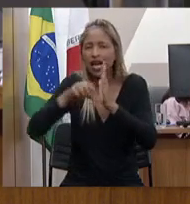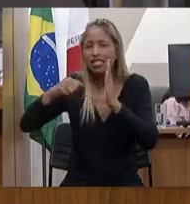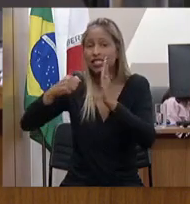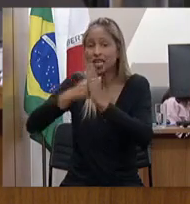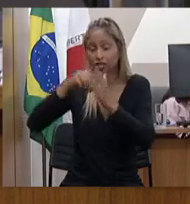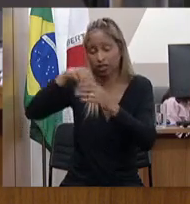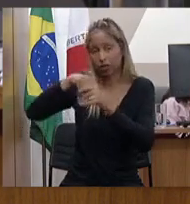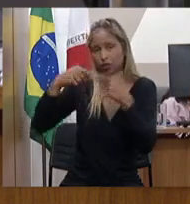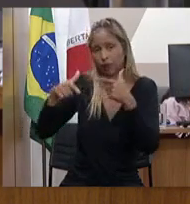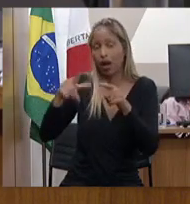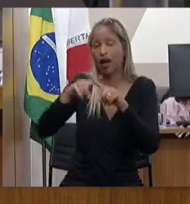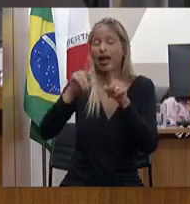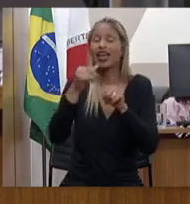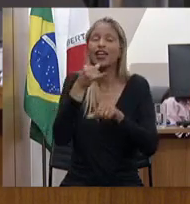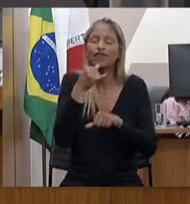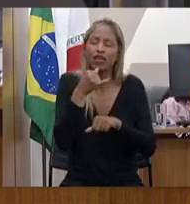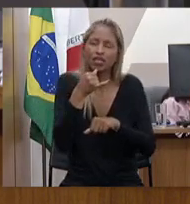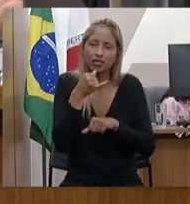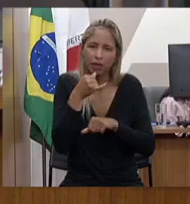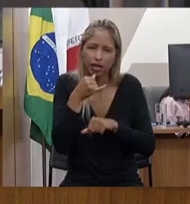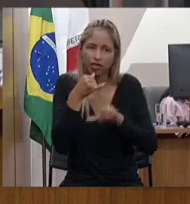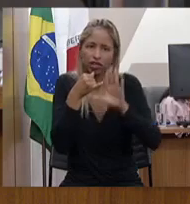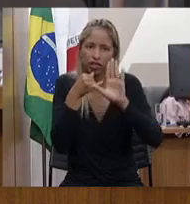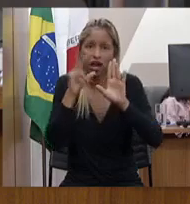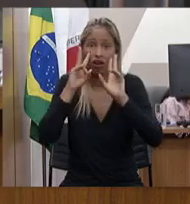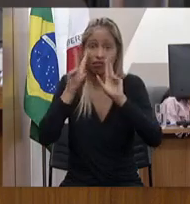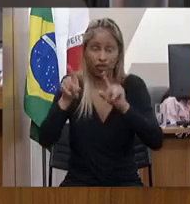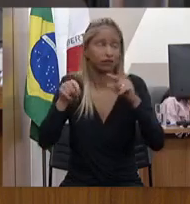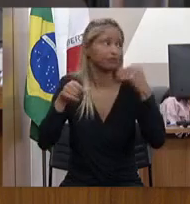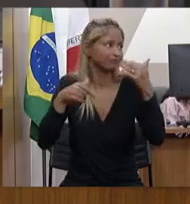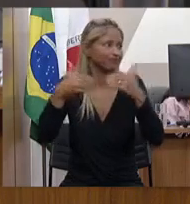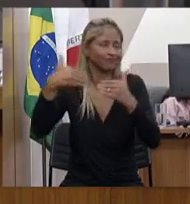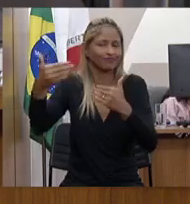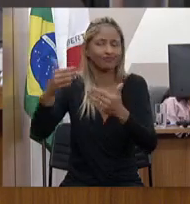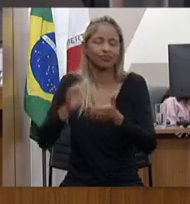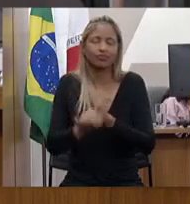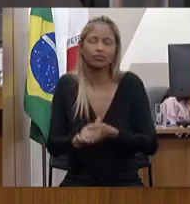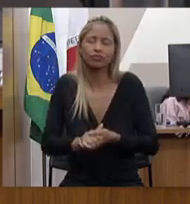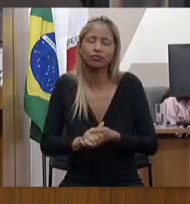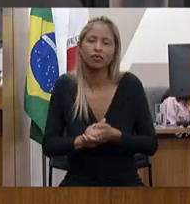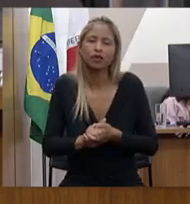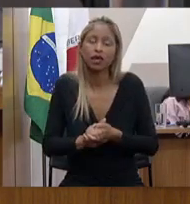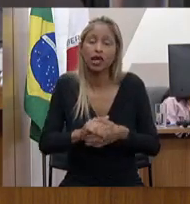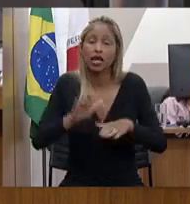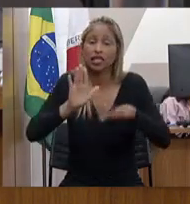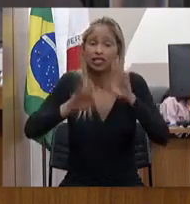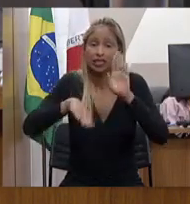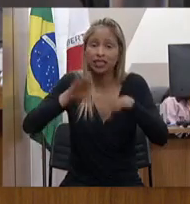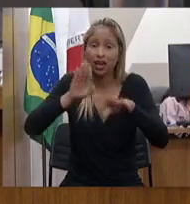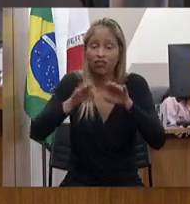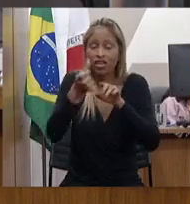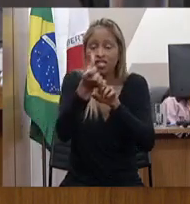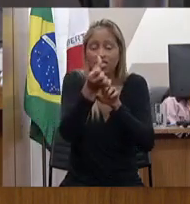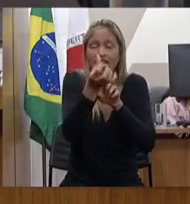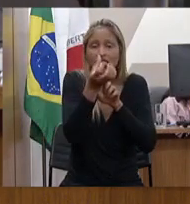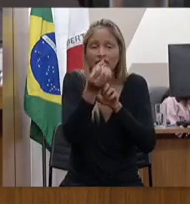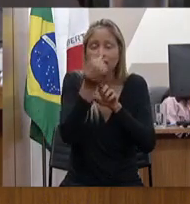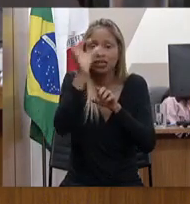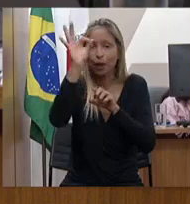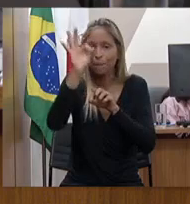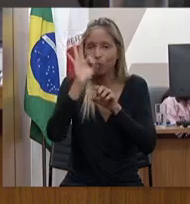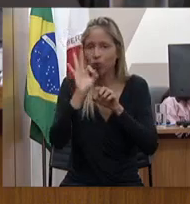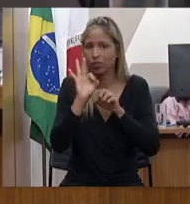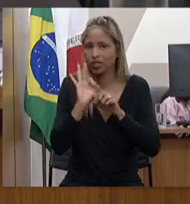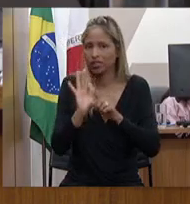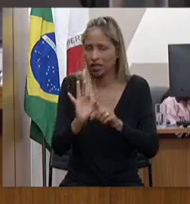do trabalho infelizmente gente como a gente vai ver aqui um pouquinho mais à frente né talvez até 60% ou